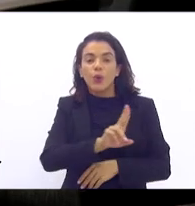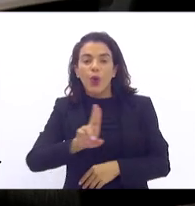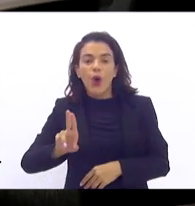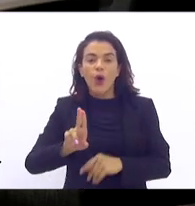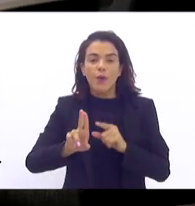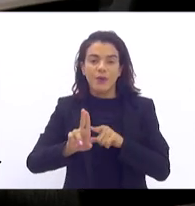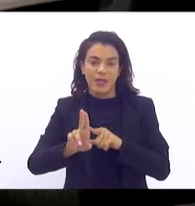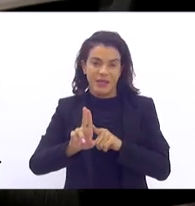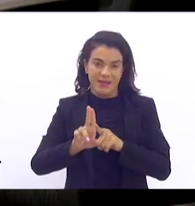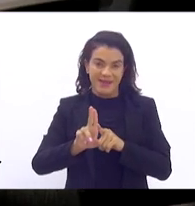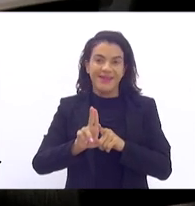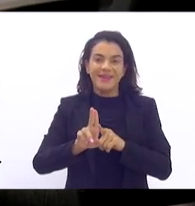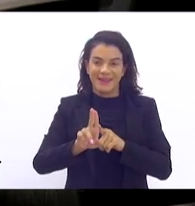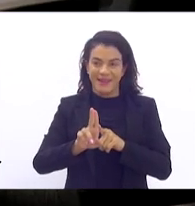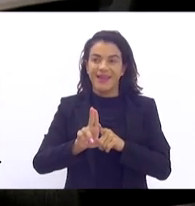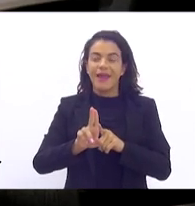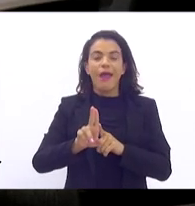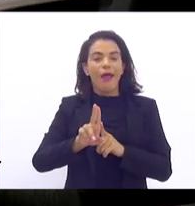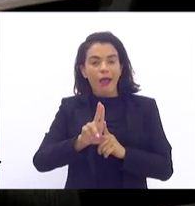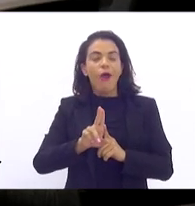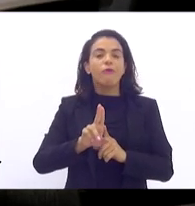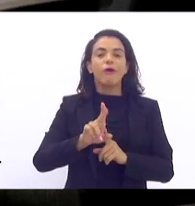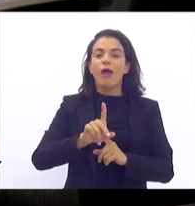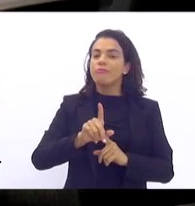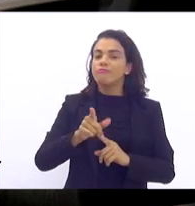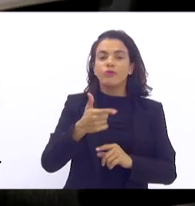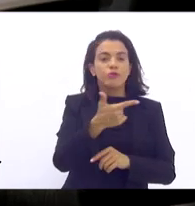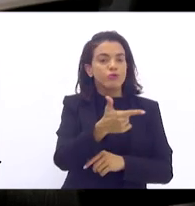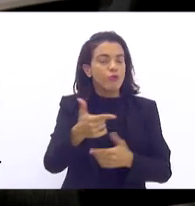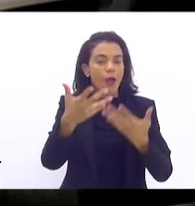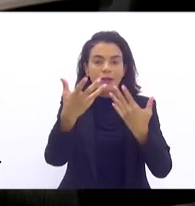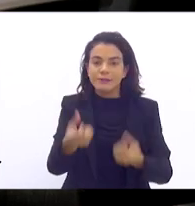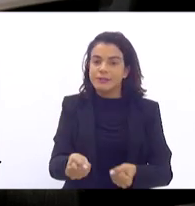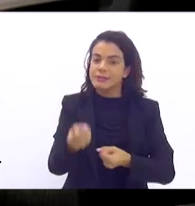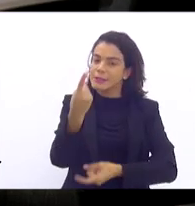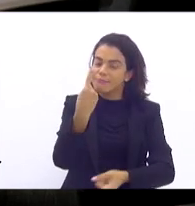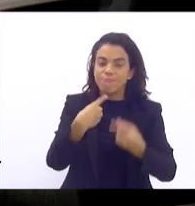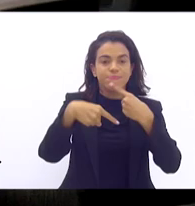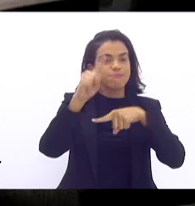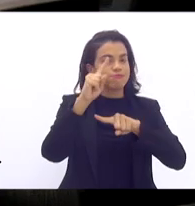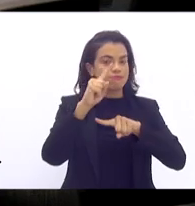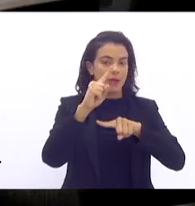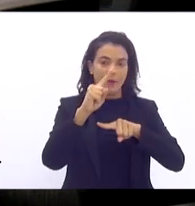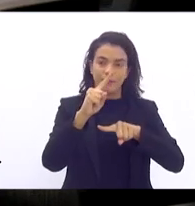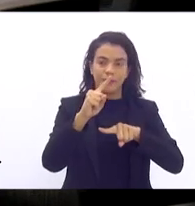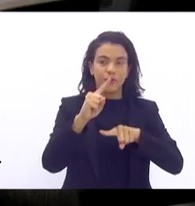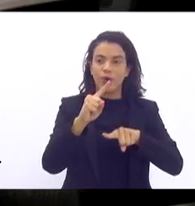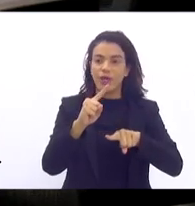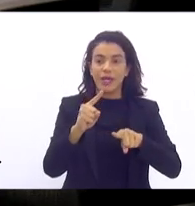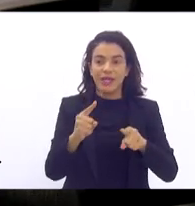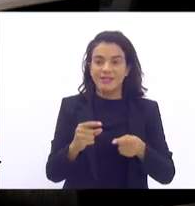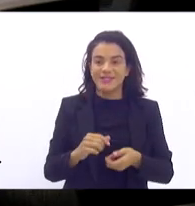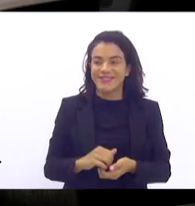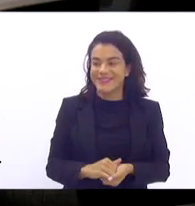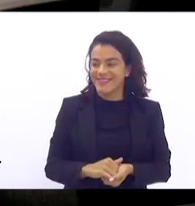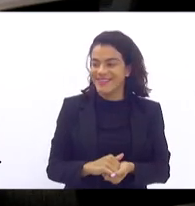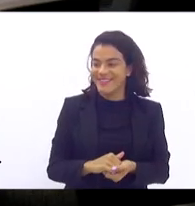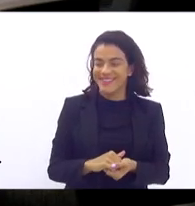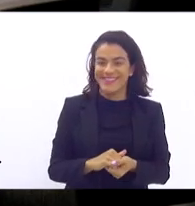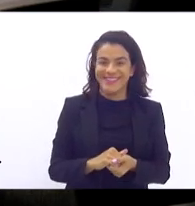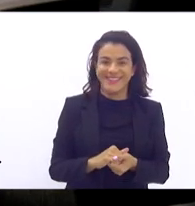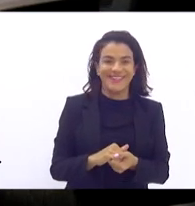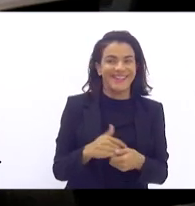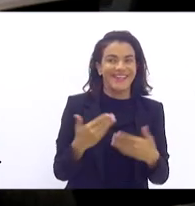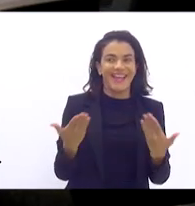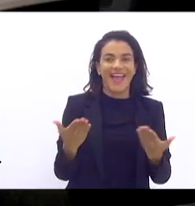do seu nome é um regime que não permite a recuperação o nome do Regime é regime de recuperação fiscal mas